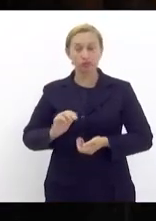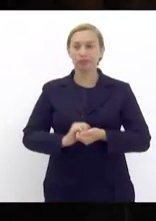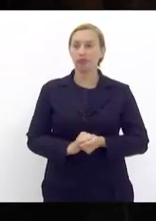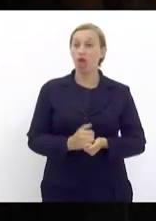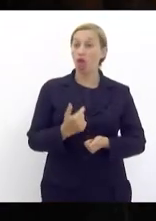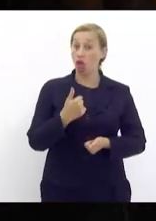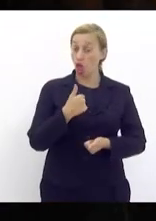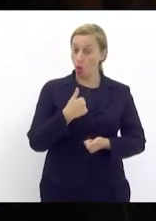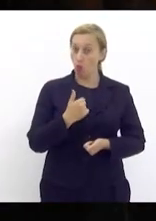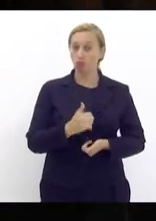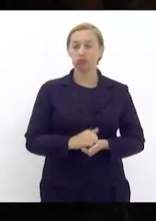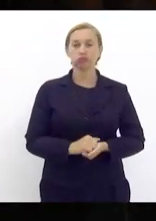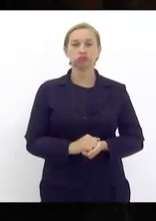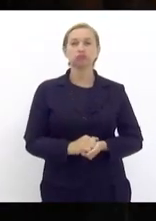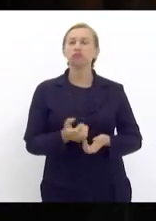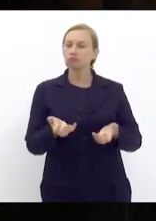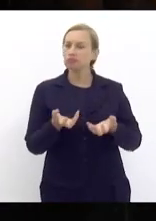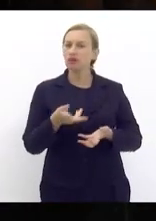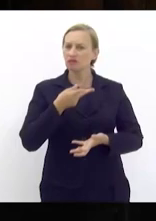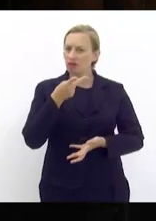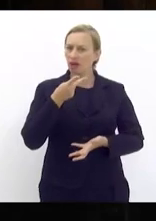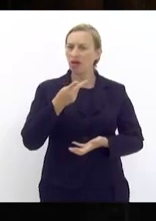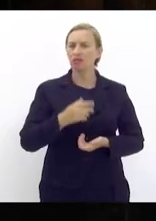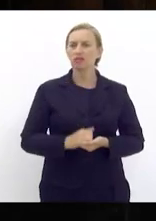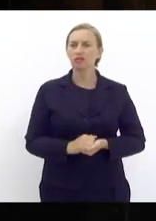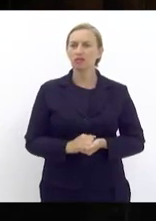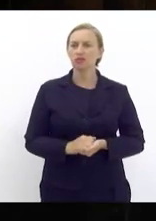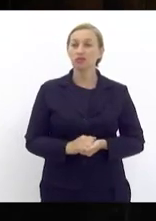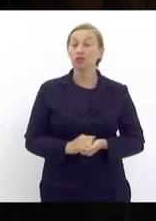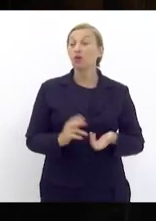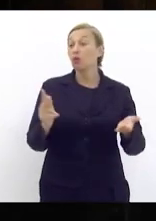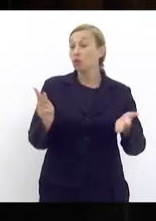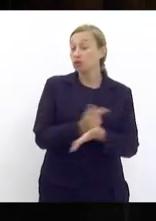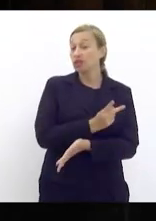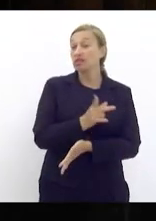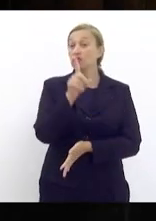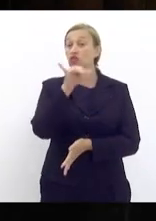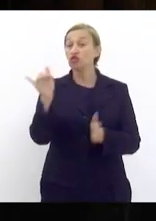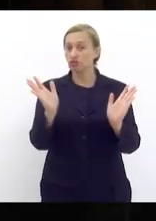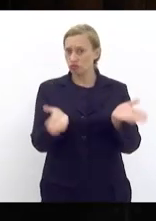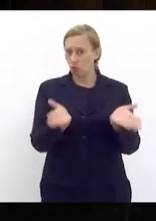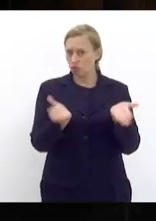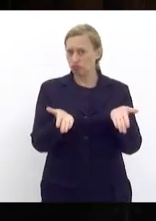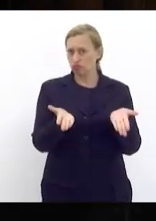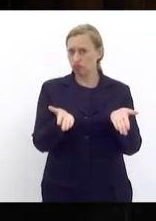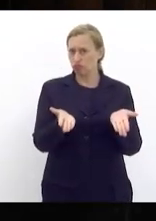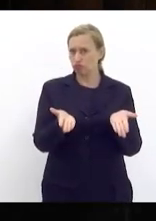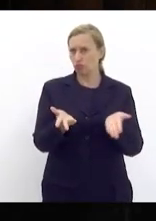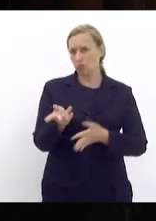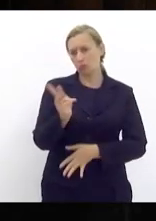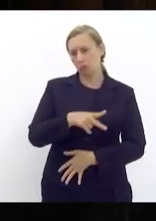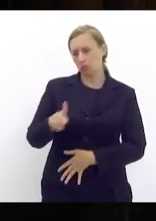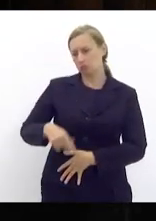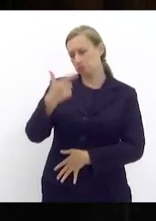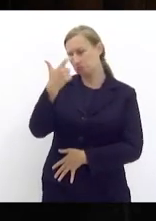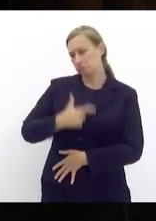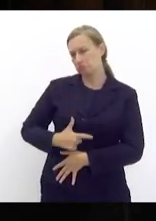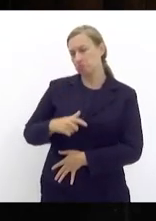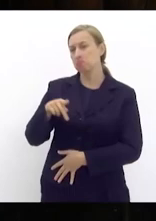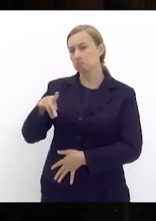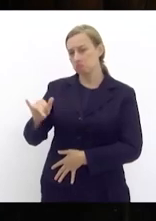Eu até queria falar sobre os ocorridos no dia de hoje, na condição de professor, na condição de